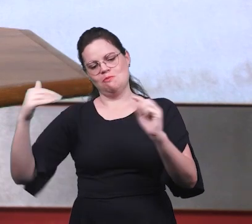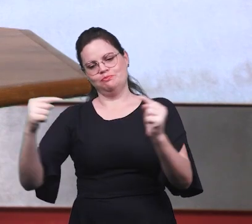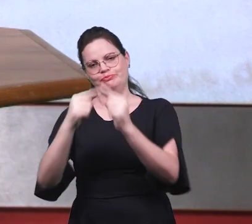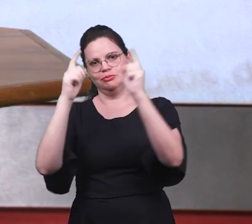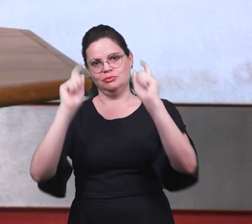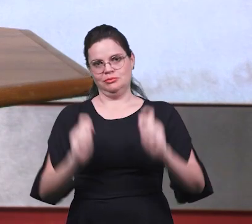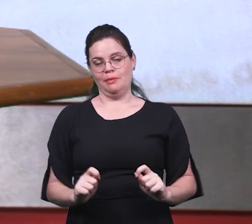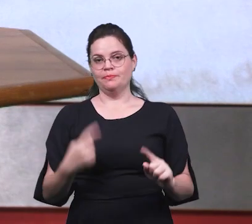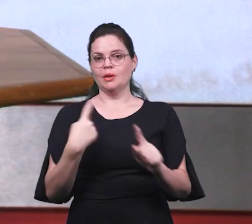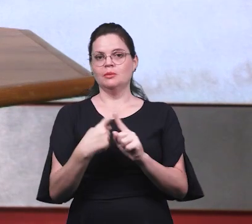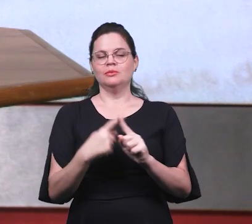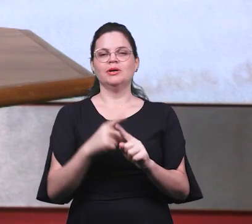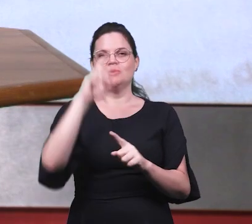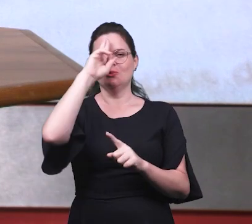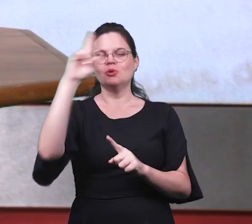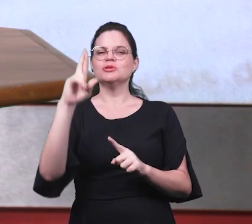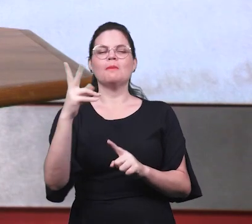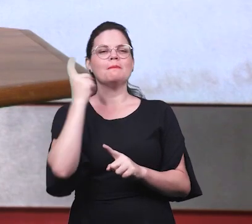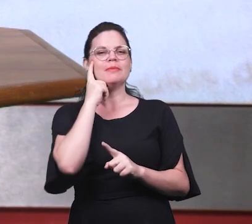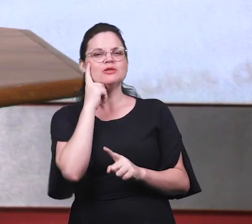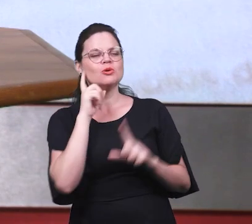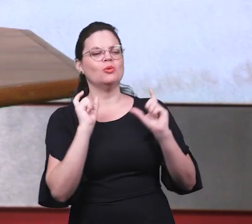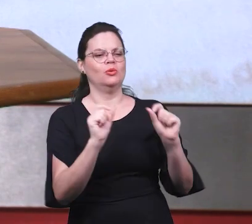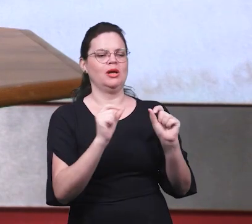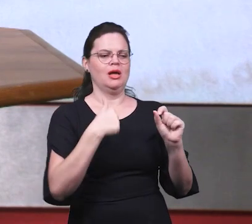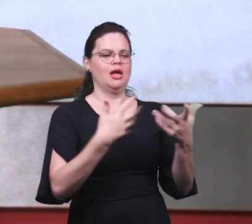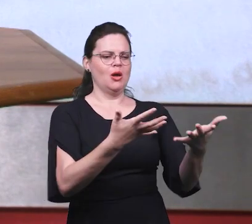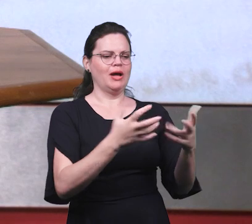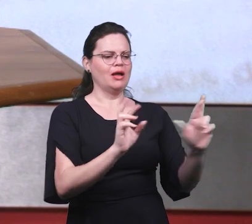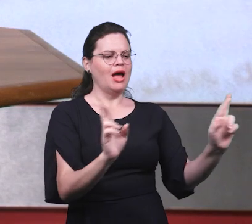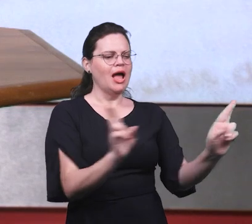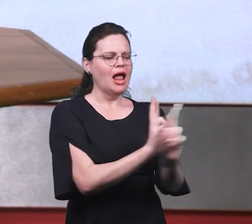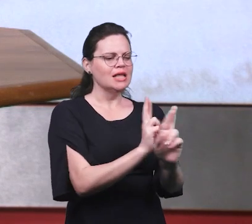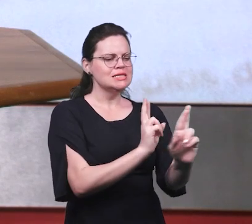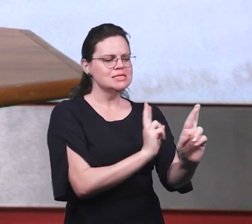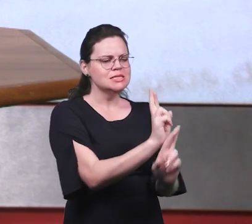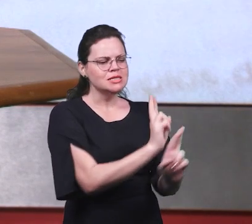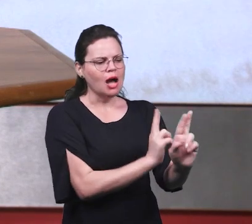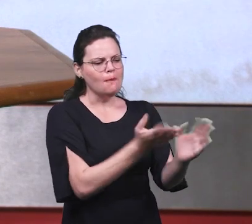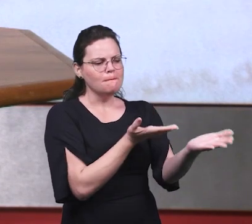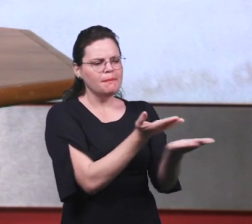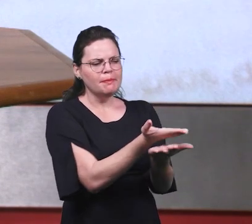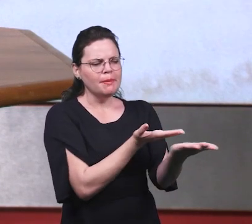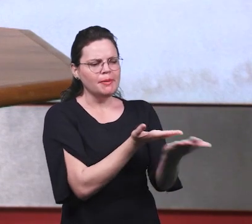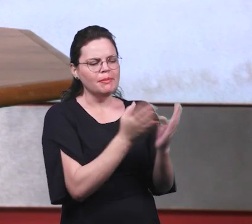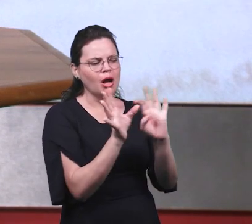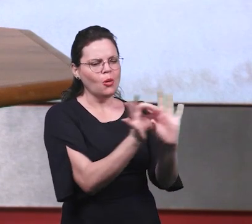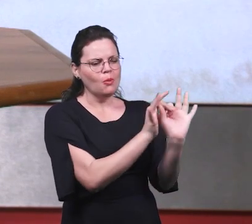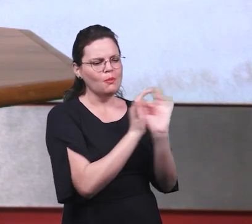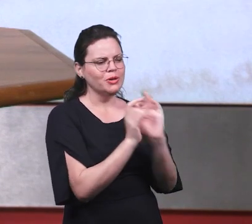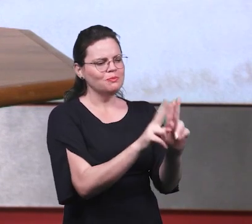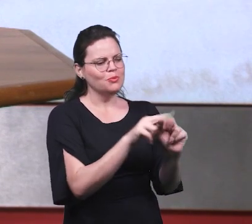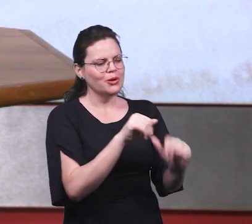No propósito de criar um ser com quem pudesse se relacionar e estabelecer contínua comunhão,